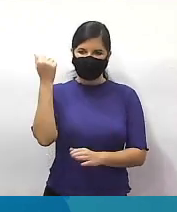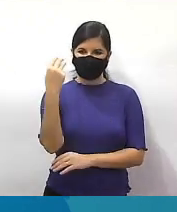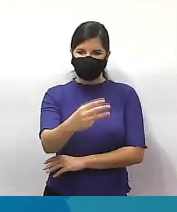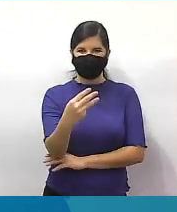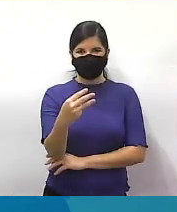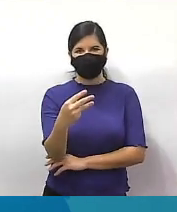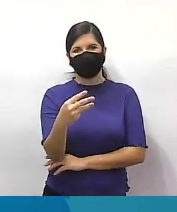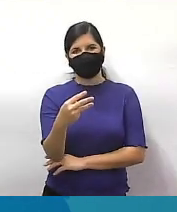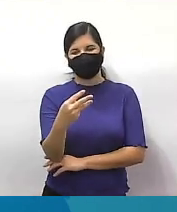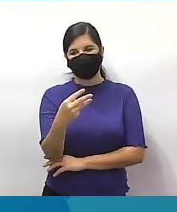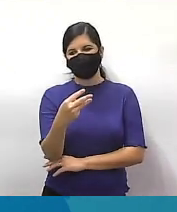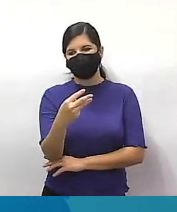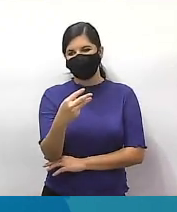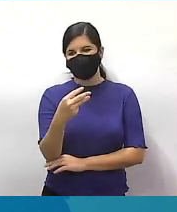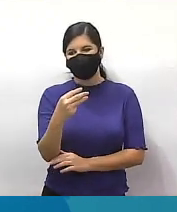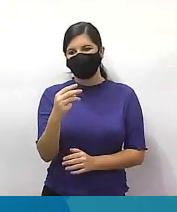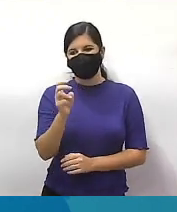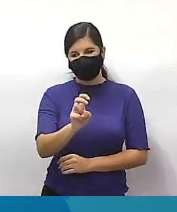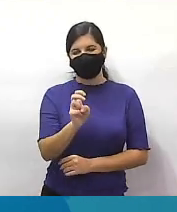3, aí eu vou ficar com